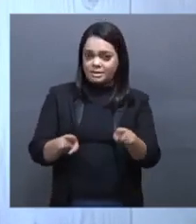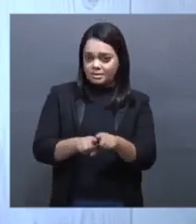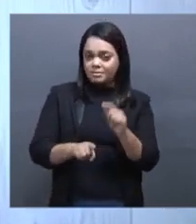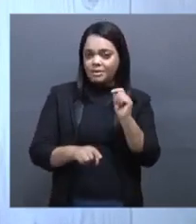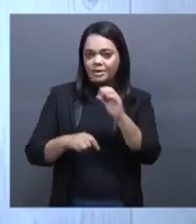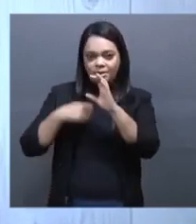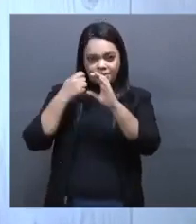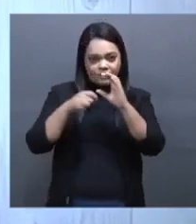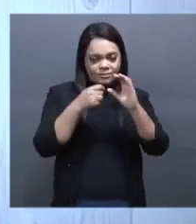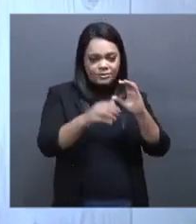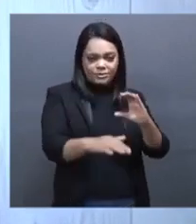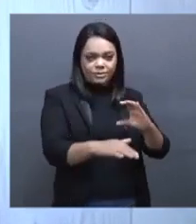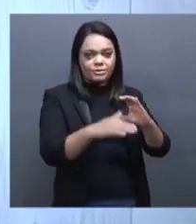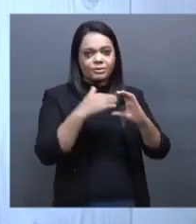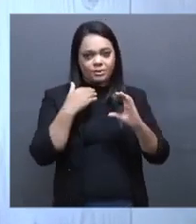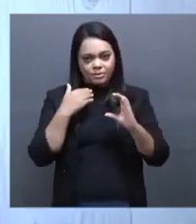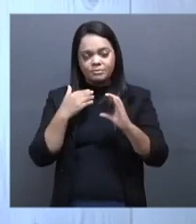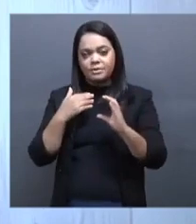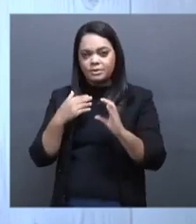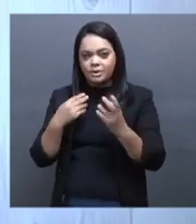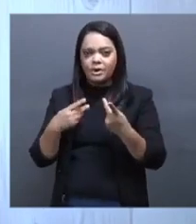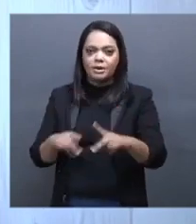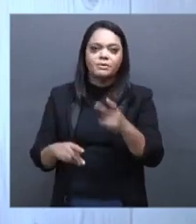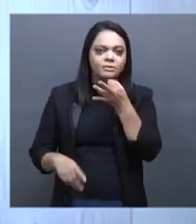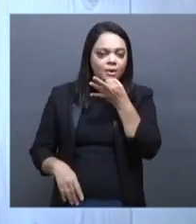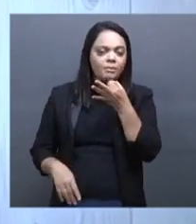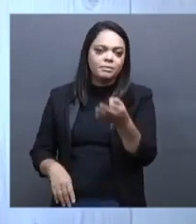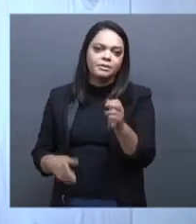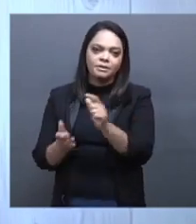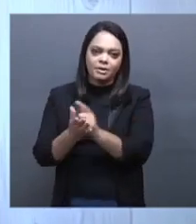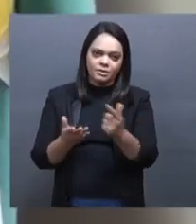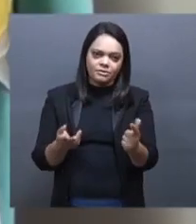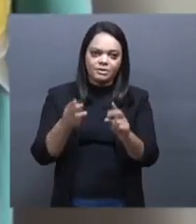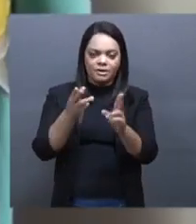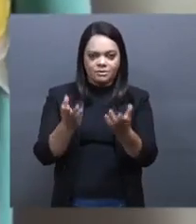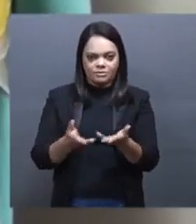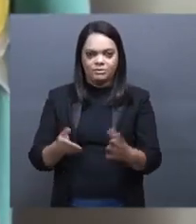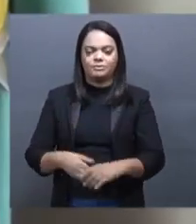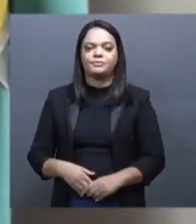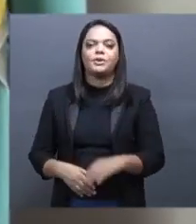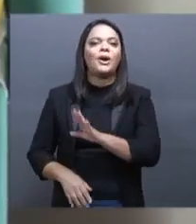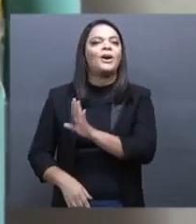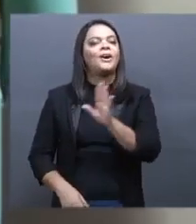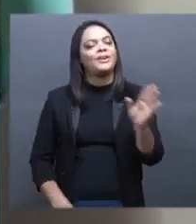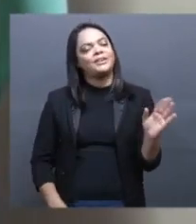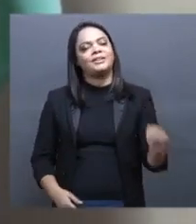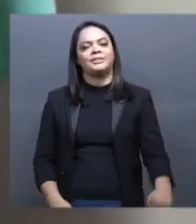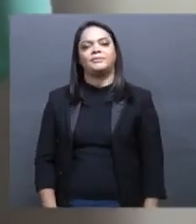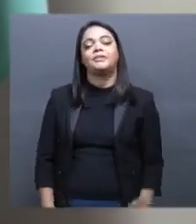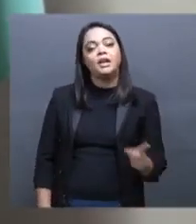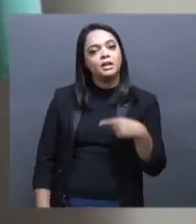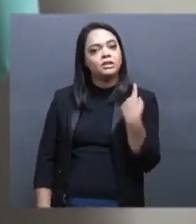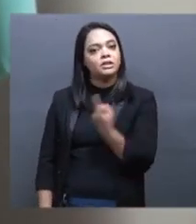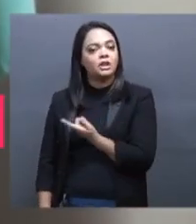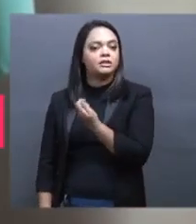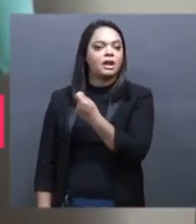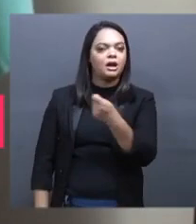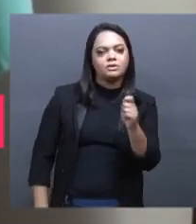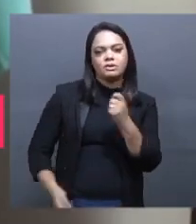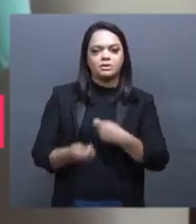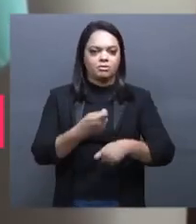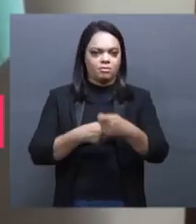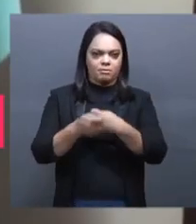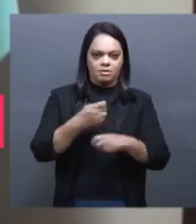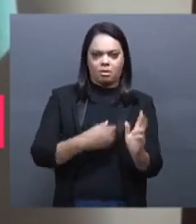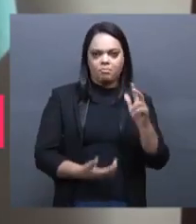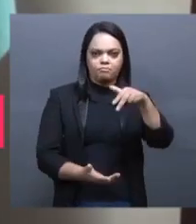seu posicionamento em relação ao tema do jornal de hoje. Olá, nós da Associação Comercial estamos